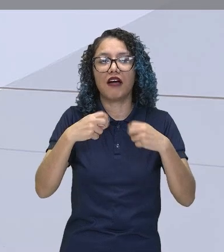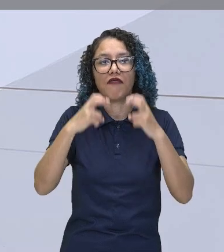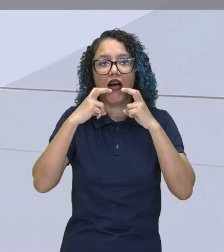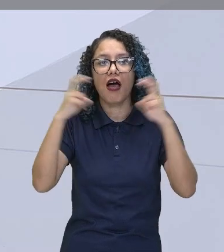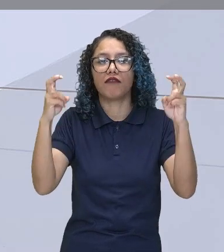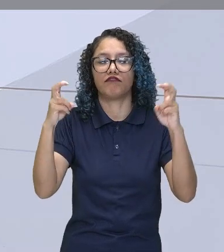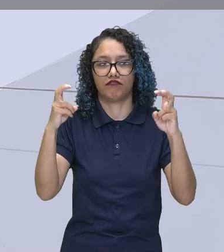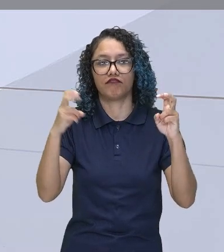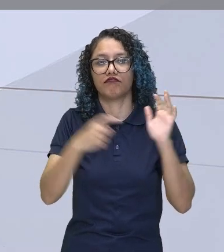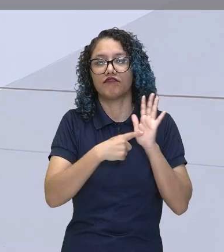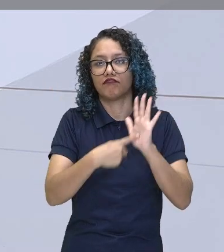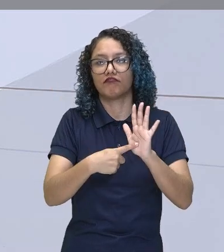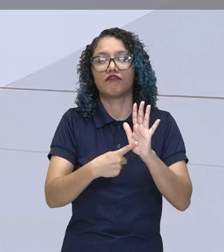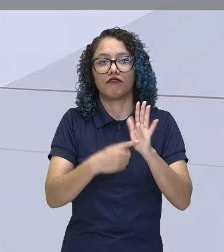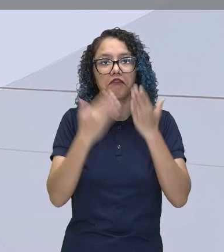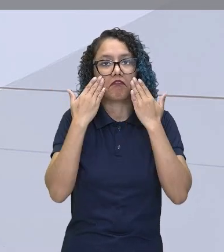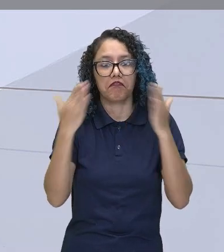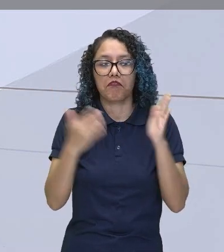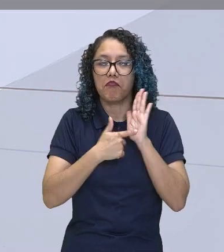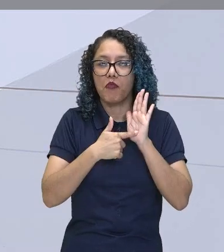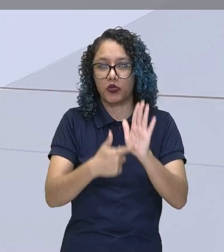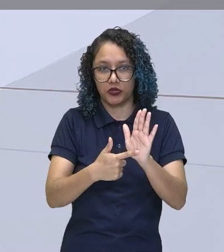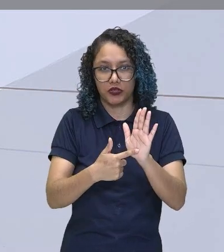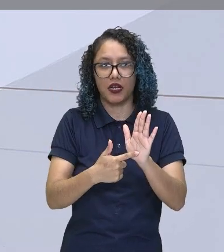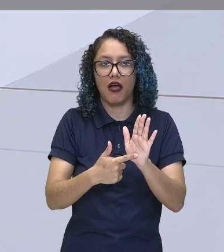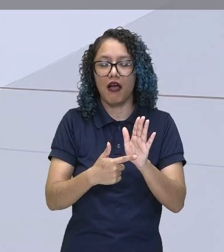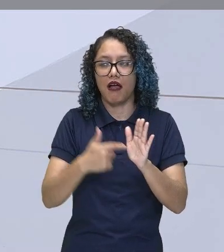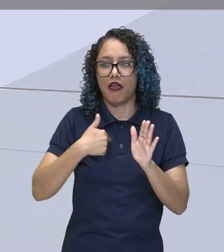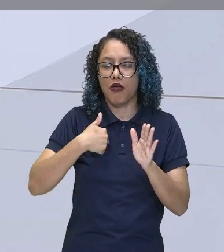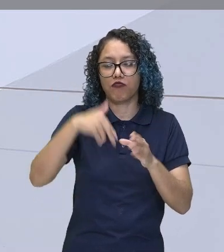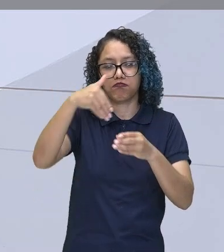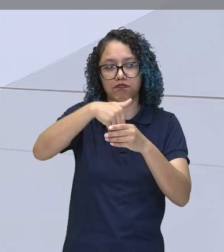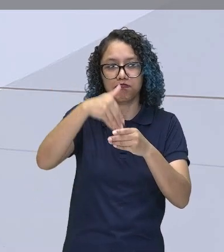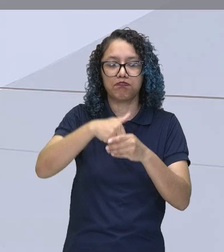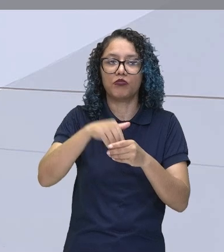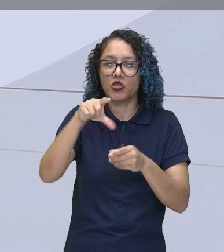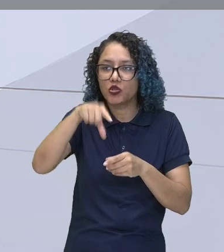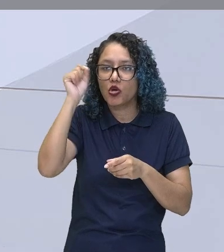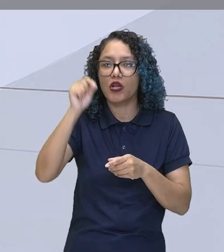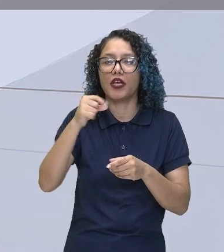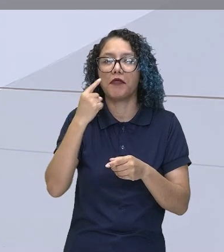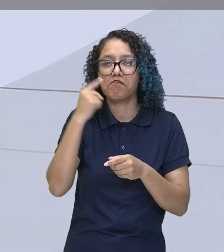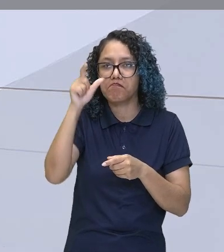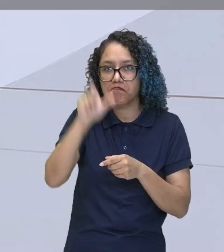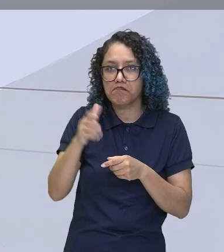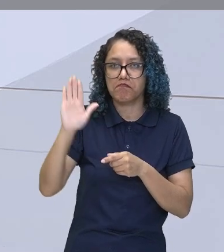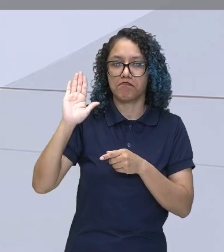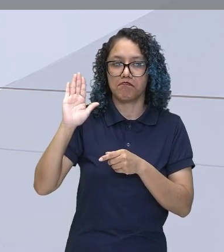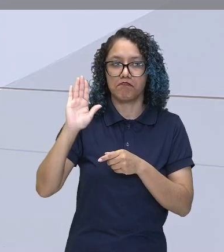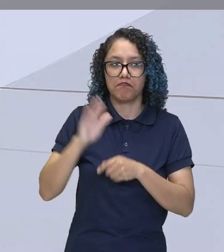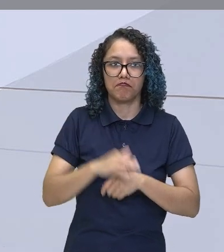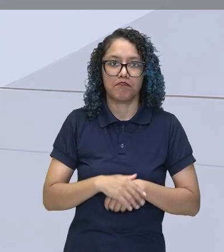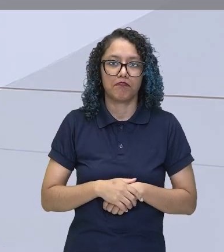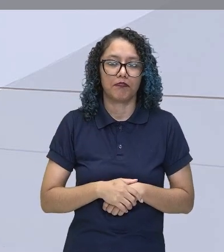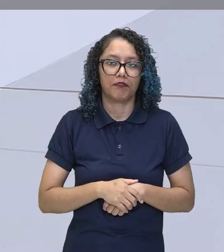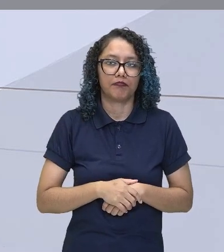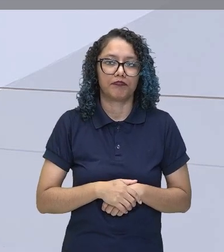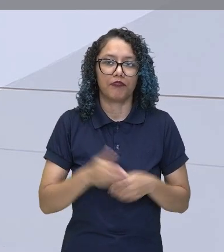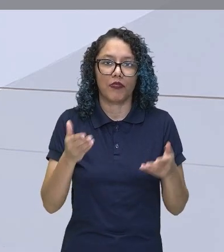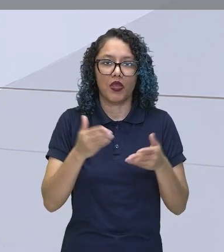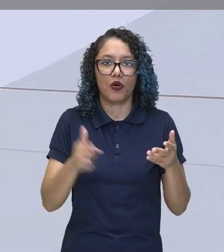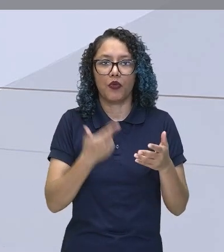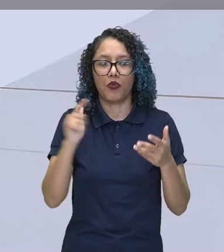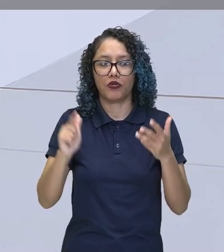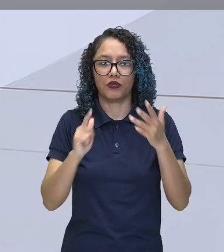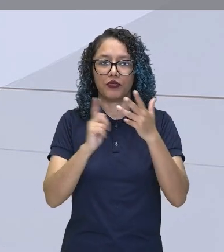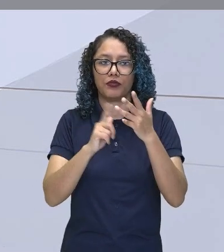manifestar para quem estava votando, certo? Muito bem. Então nós vimos aí o terceiro ponto do coronelismo. E agora vamos para o quarto ponto,